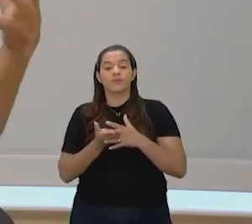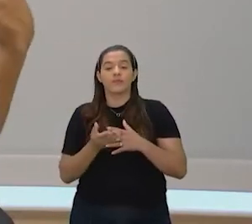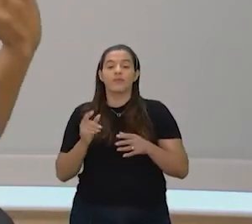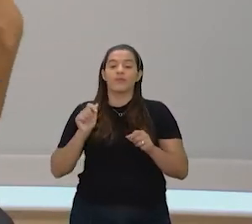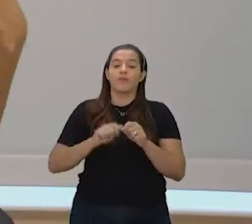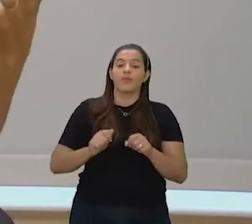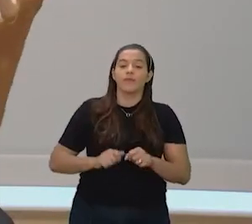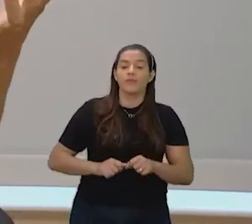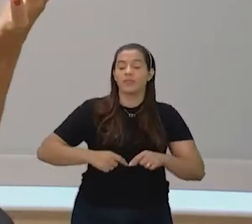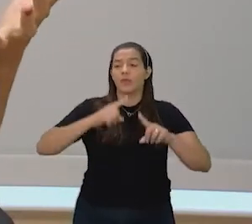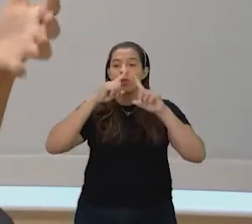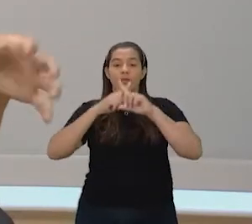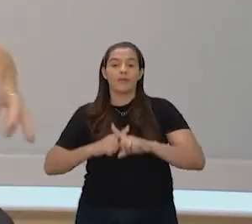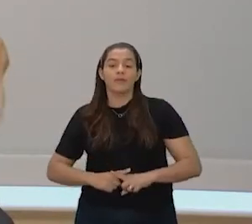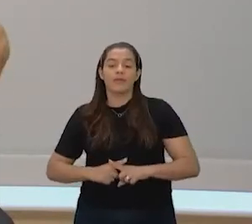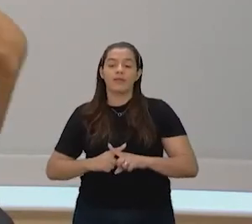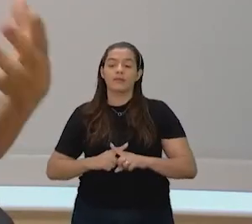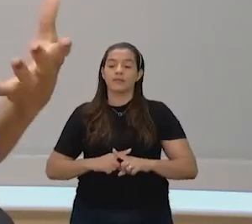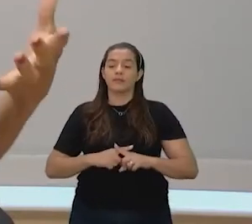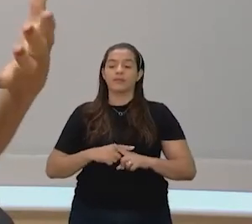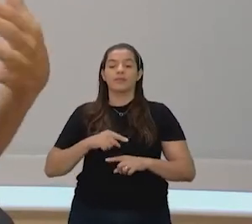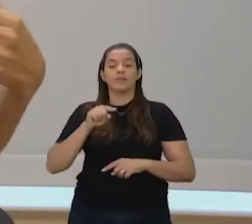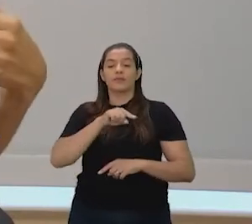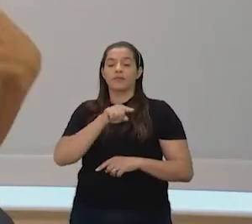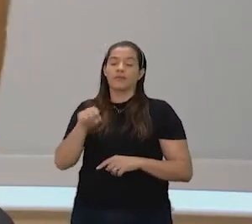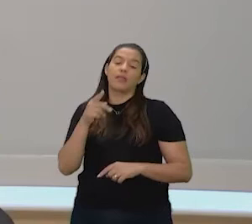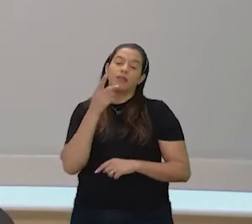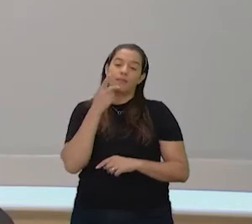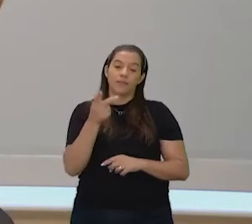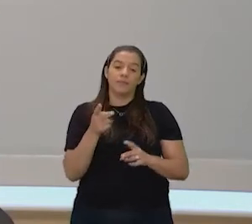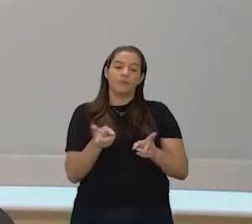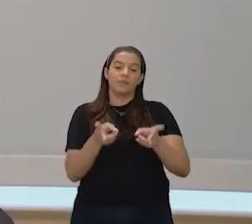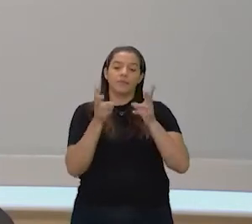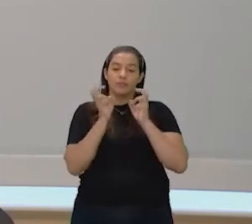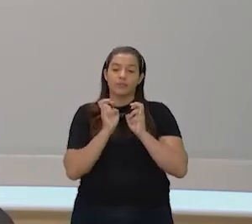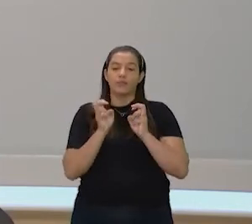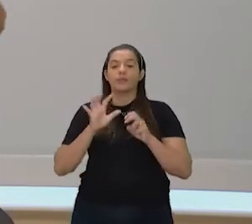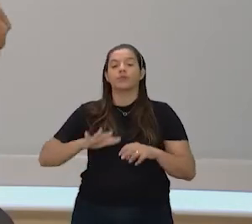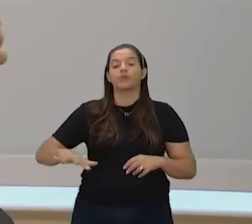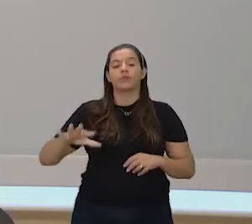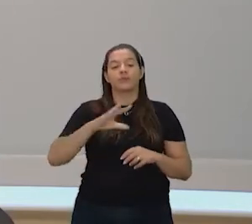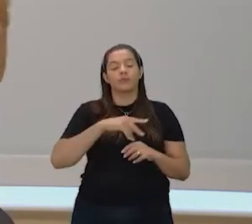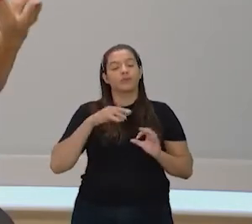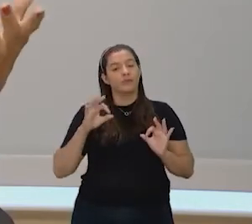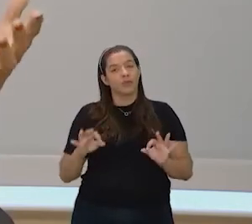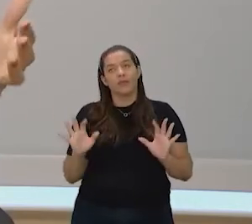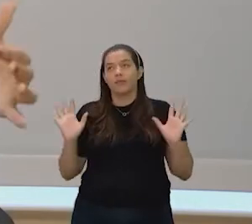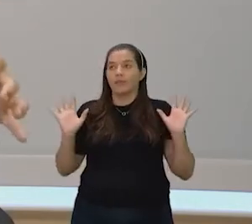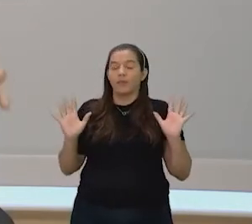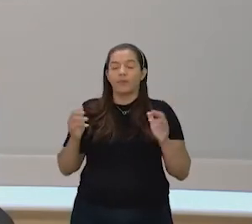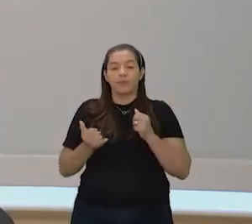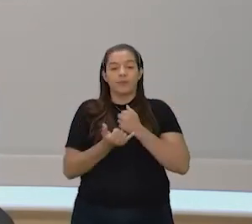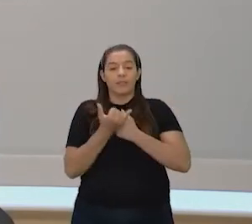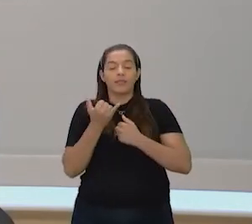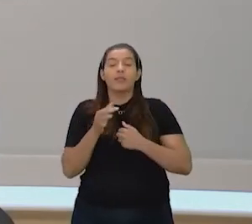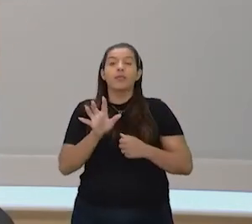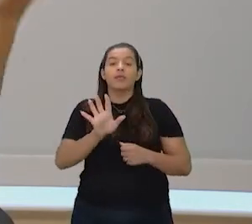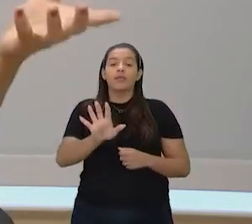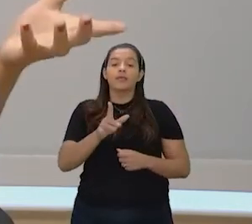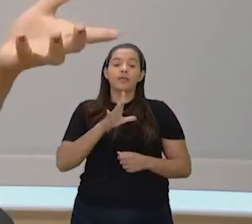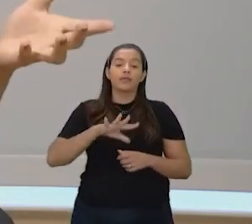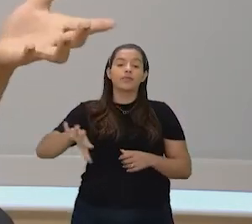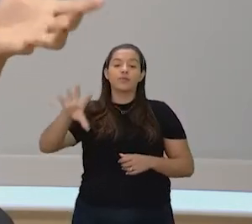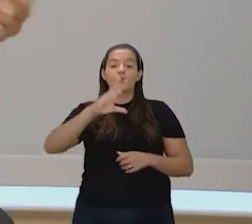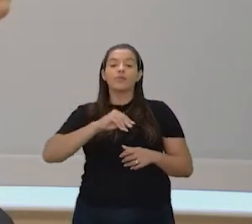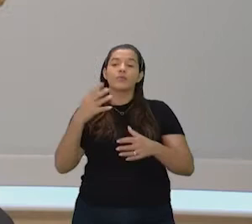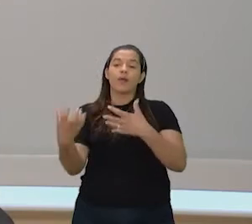vamos fazer um campeonato de alguma coisa, eu percebo, né, vou dar uma certeza aqui, mas posso estar enganada, é a